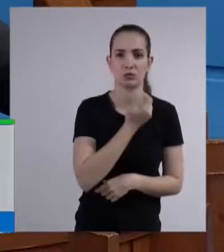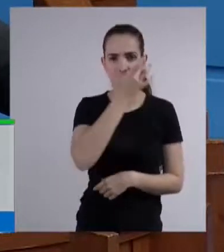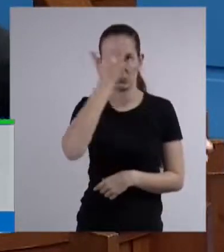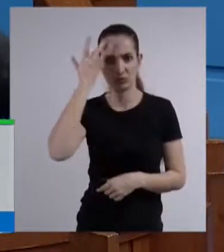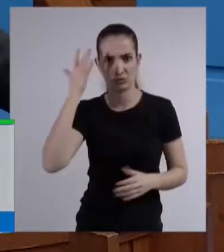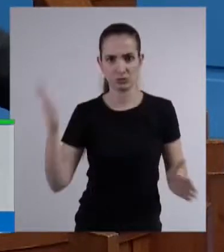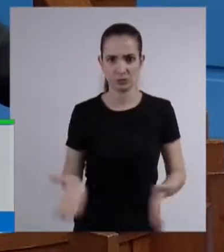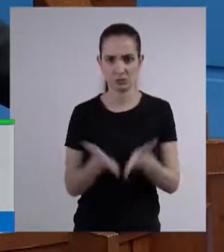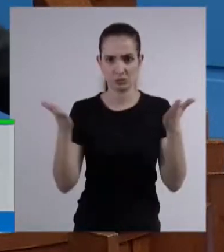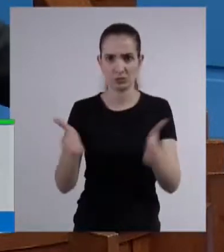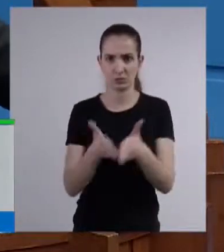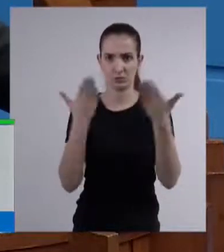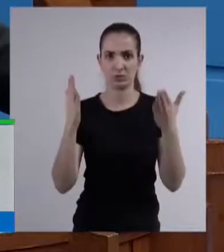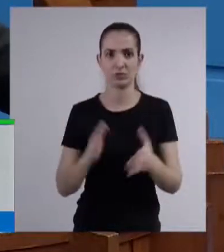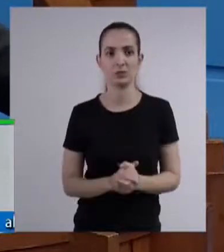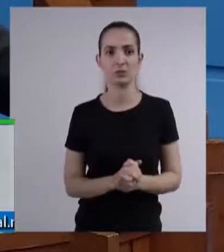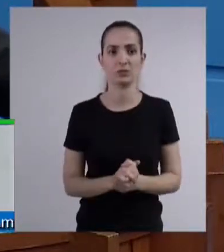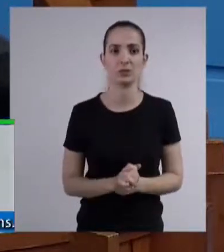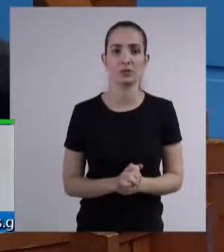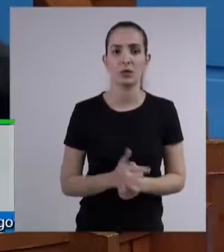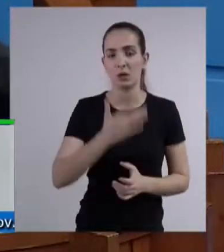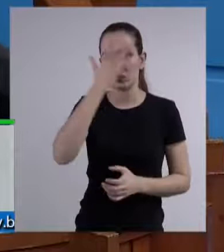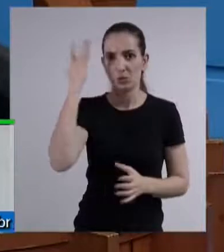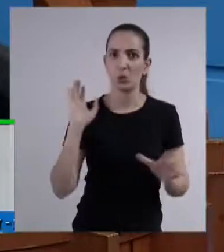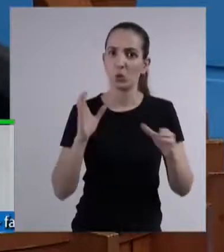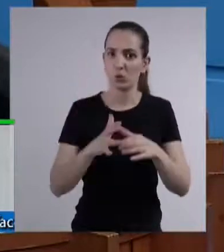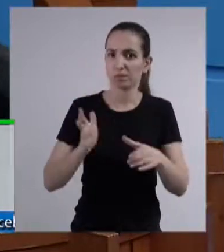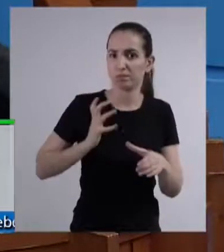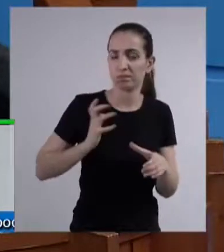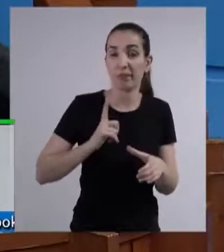A elite brasileira tem raiva do pobre.